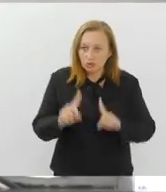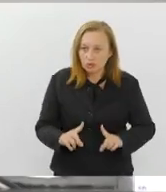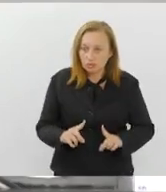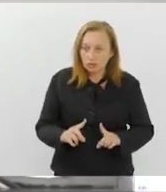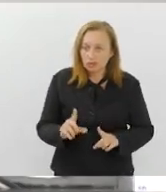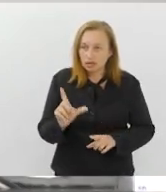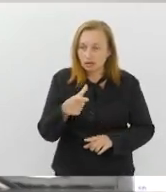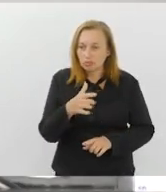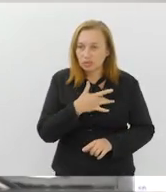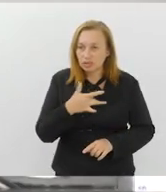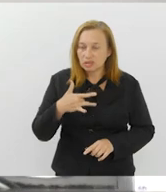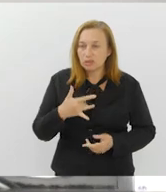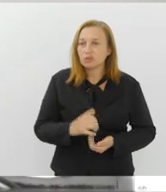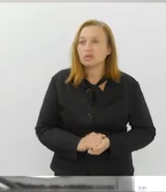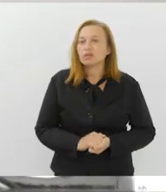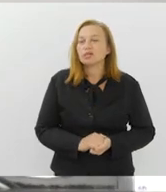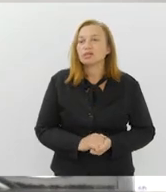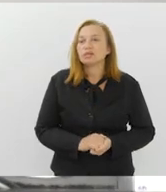plano.